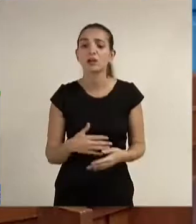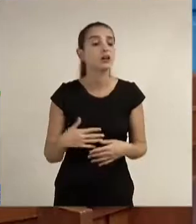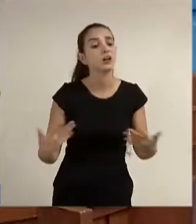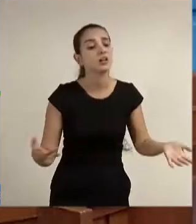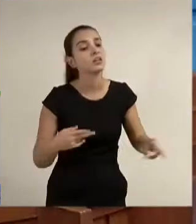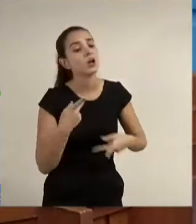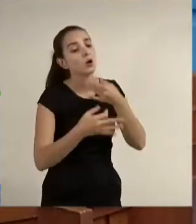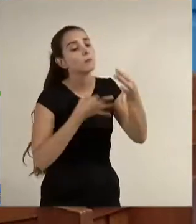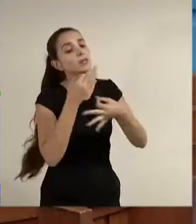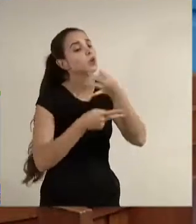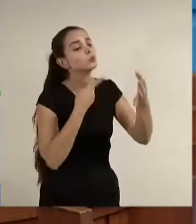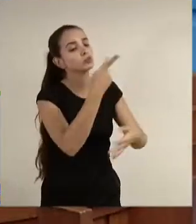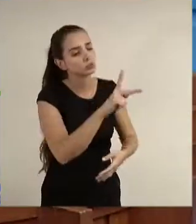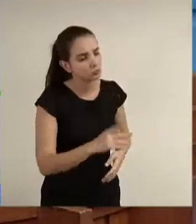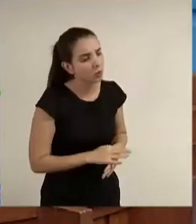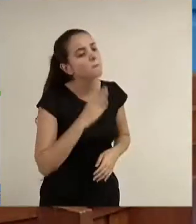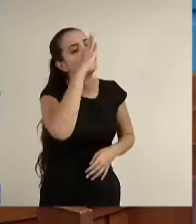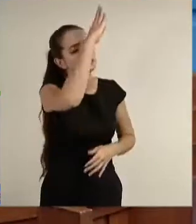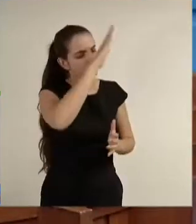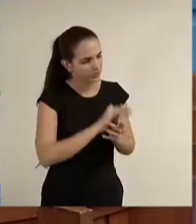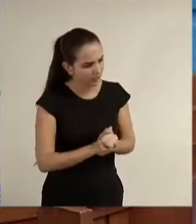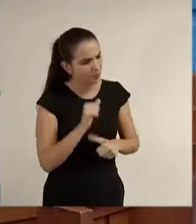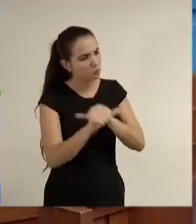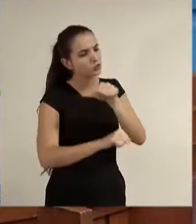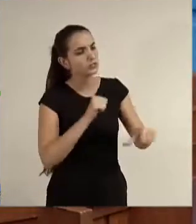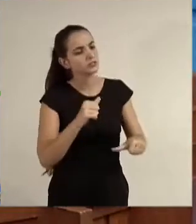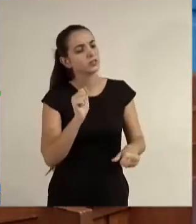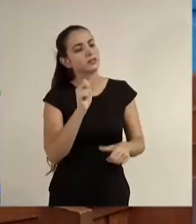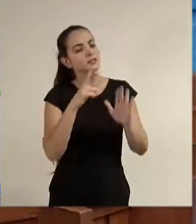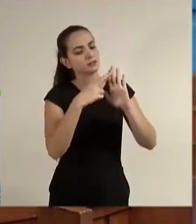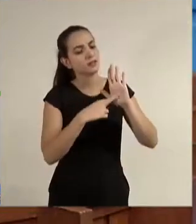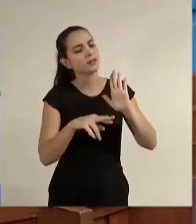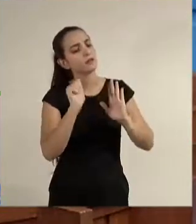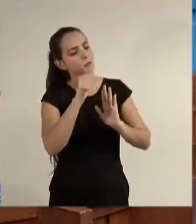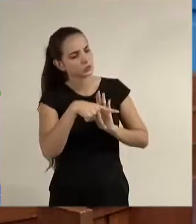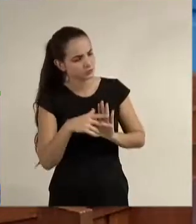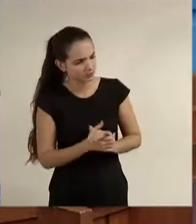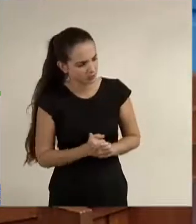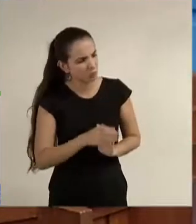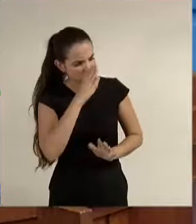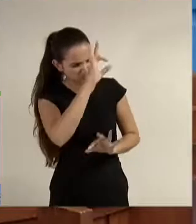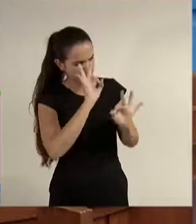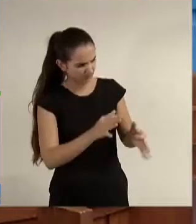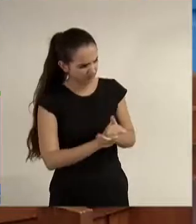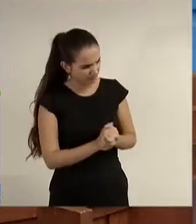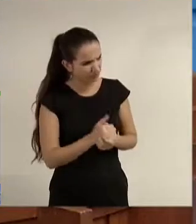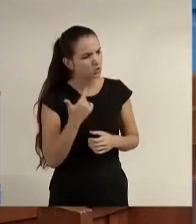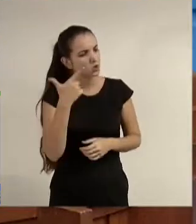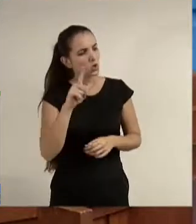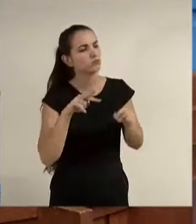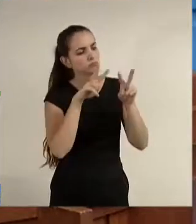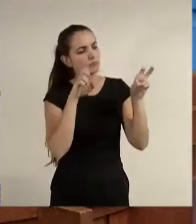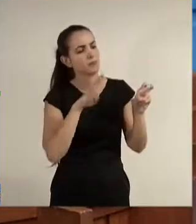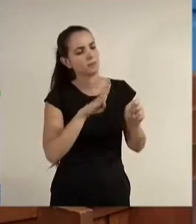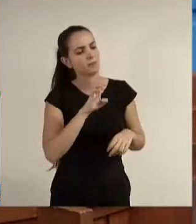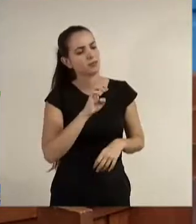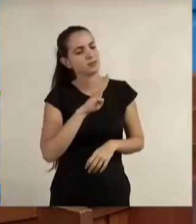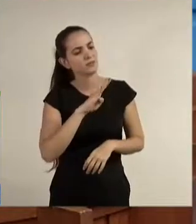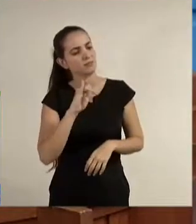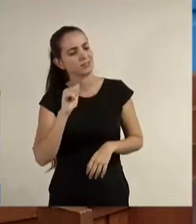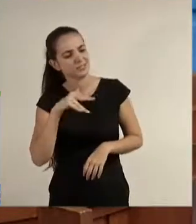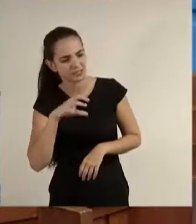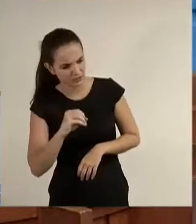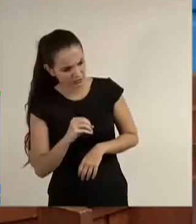O que você está achando? E o Bolsonaro, hein? Você acha que o Bolsonaro vai dar certo? E aquele negócio lá do Bebiano, não sei o quê, você acha que